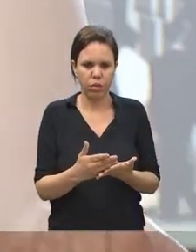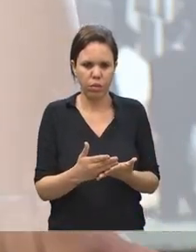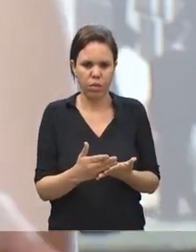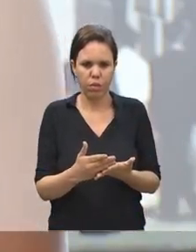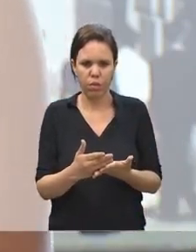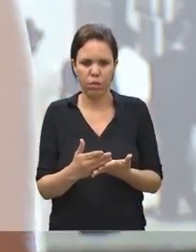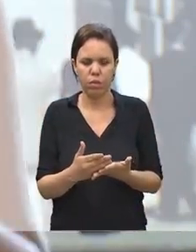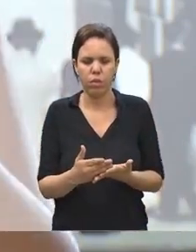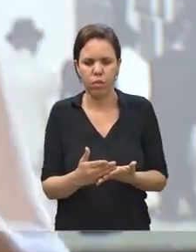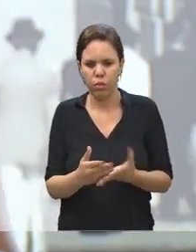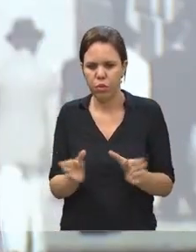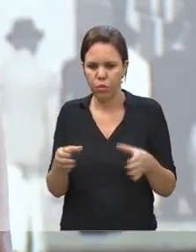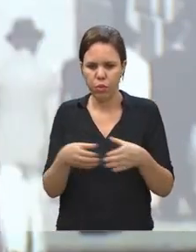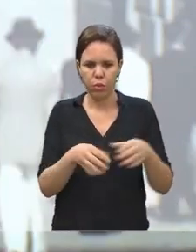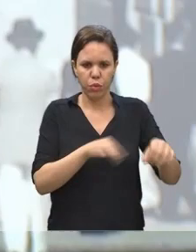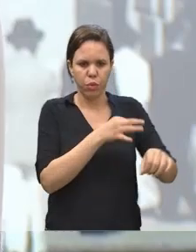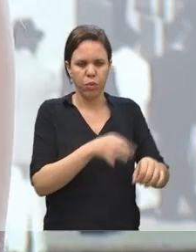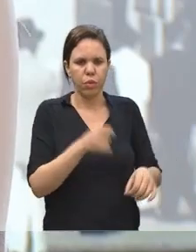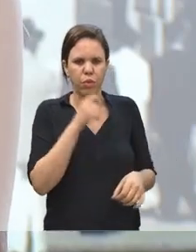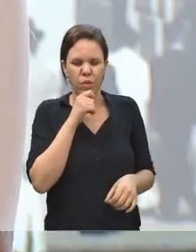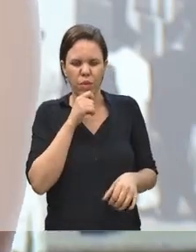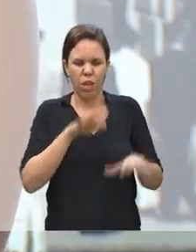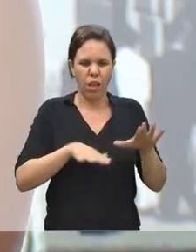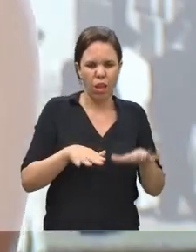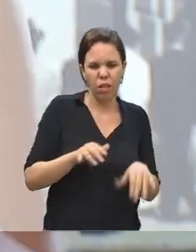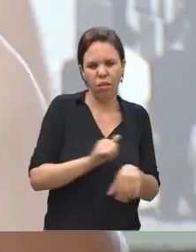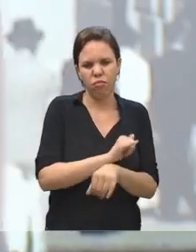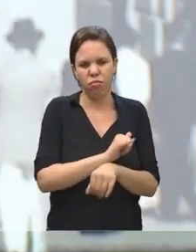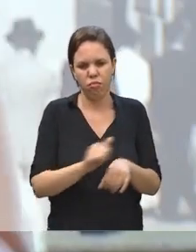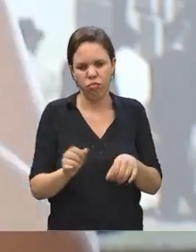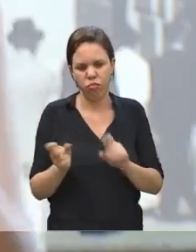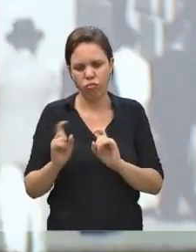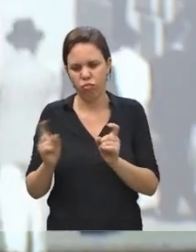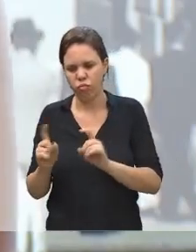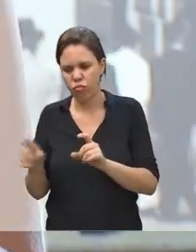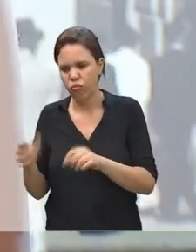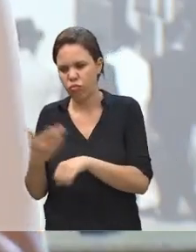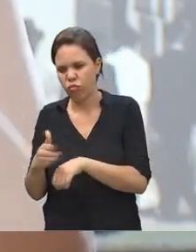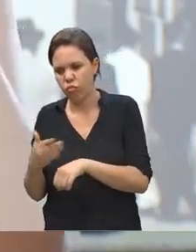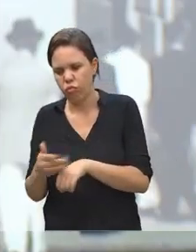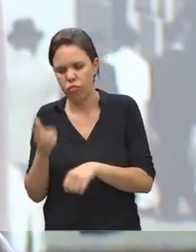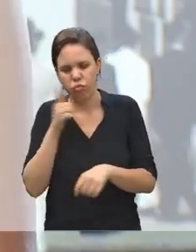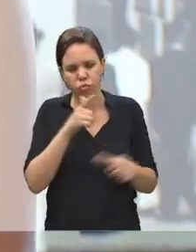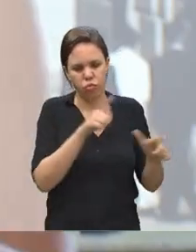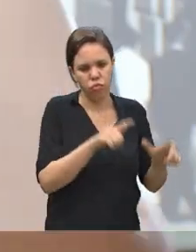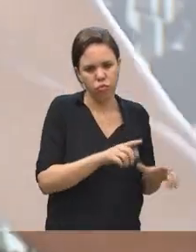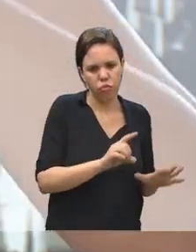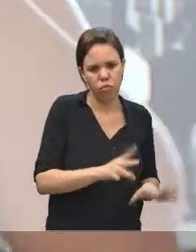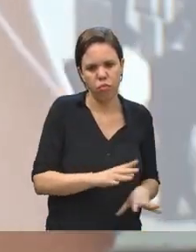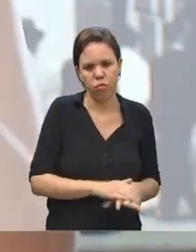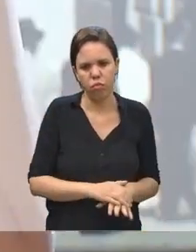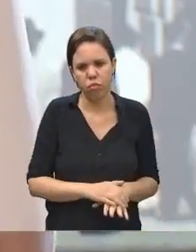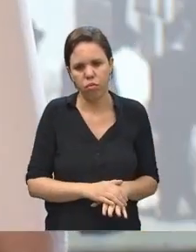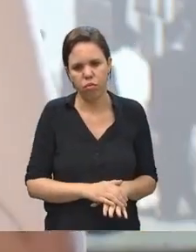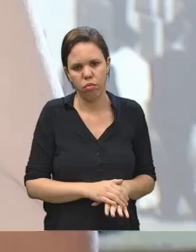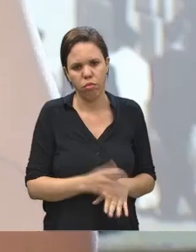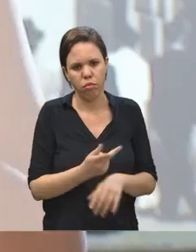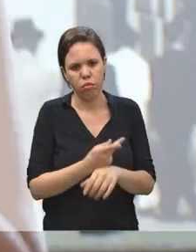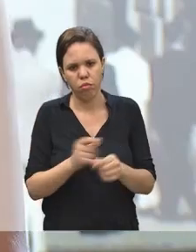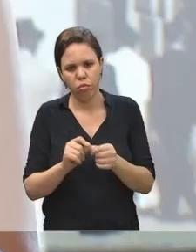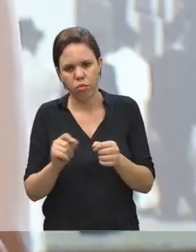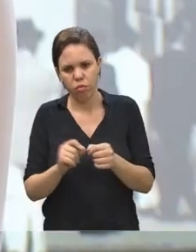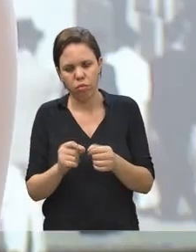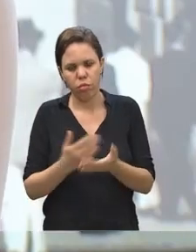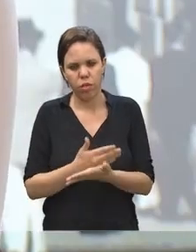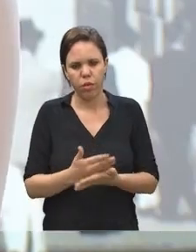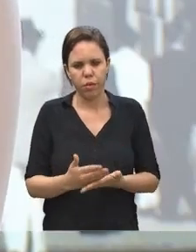história da orquestra, eles eram meio que mais improvisados, eles se reuniam, tocavam, conseguiam lugar, iam atrás de